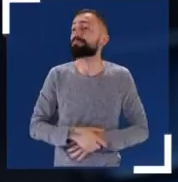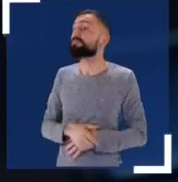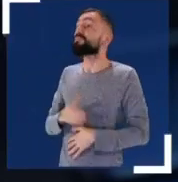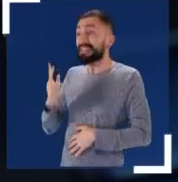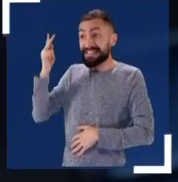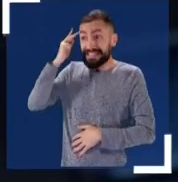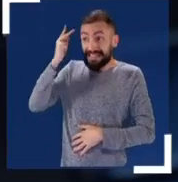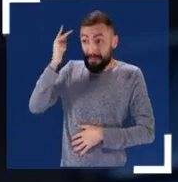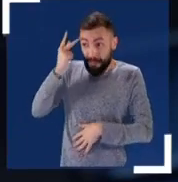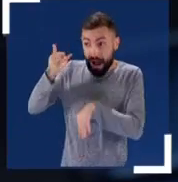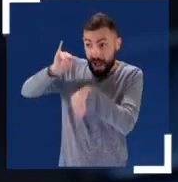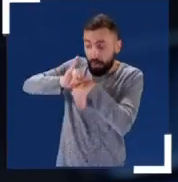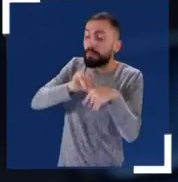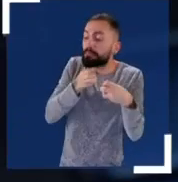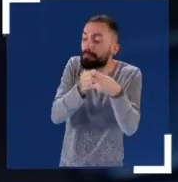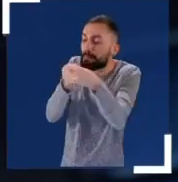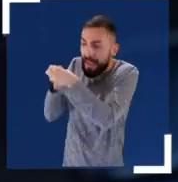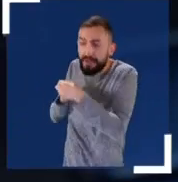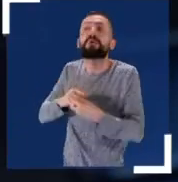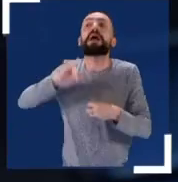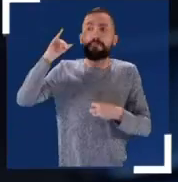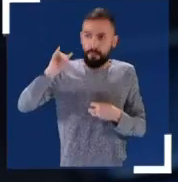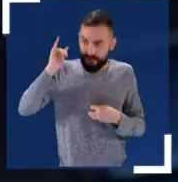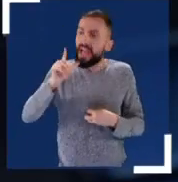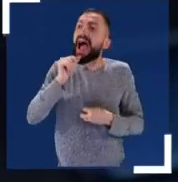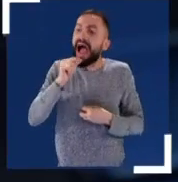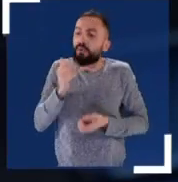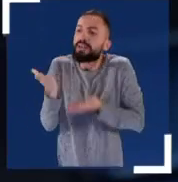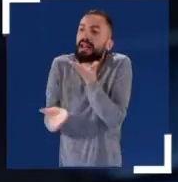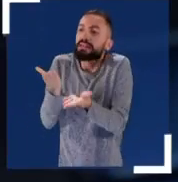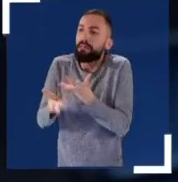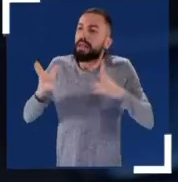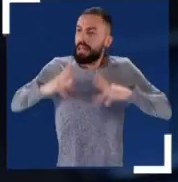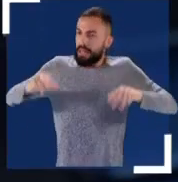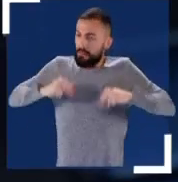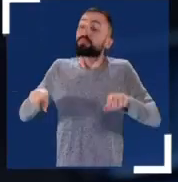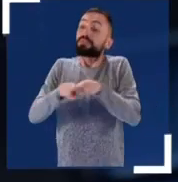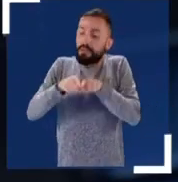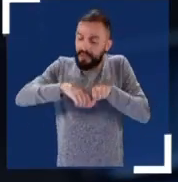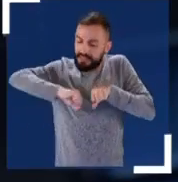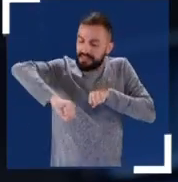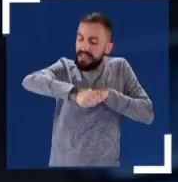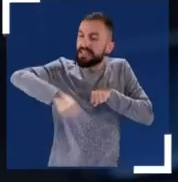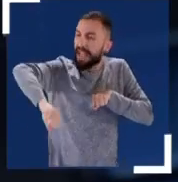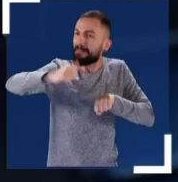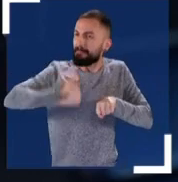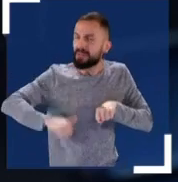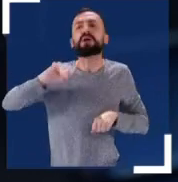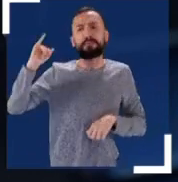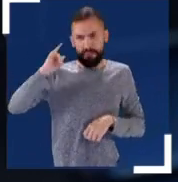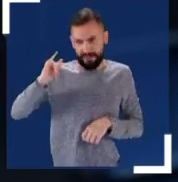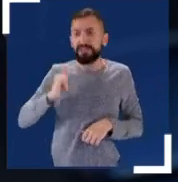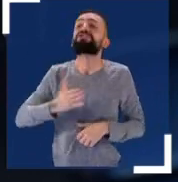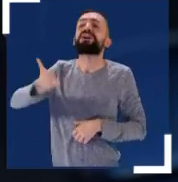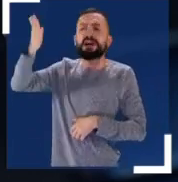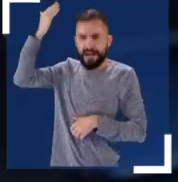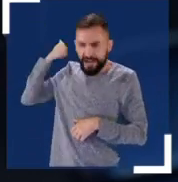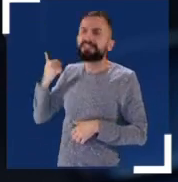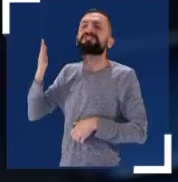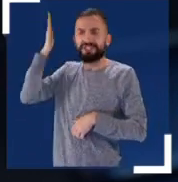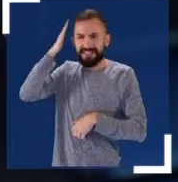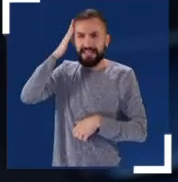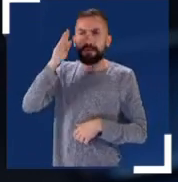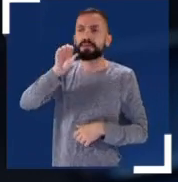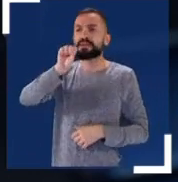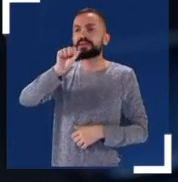importante ter o tratamento da água e o saneamento. Eu já fiz uma referência, inclusive, positiva em relação à ação da